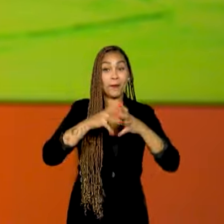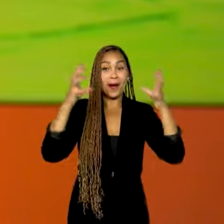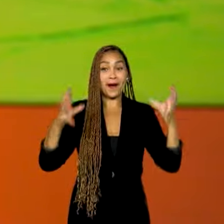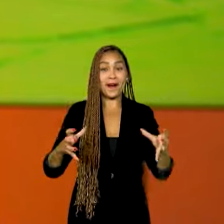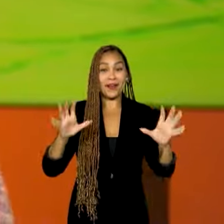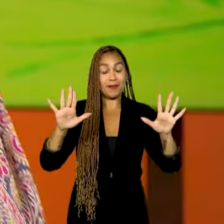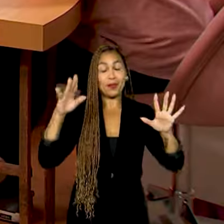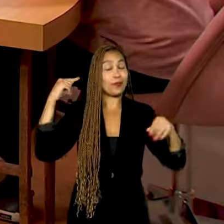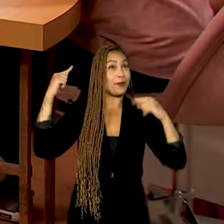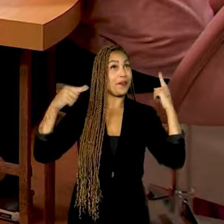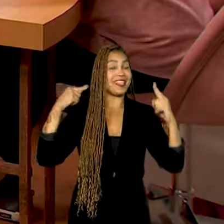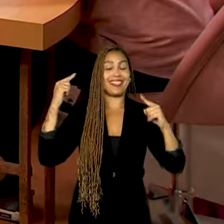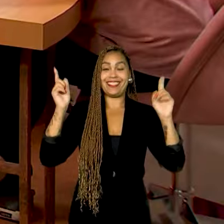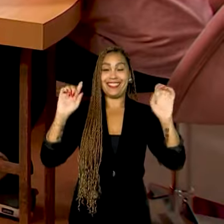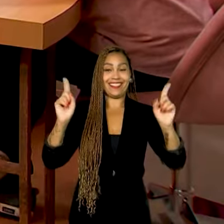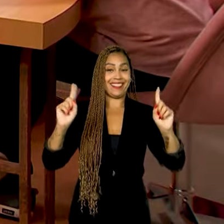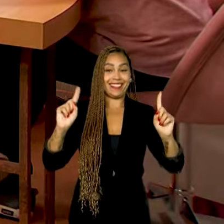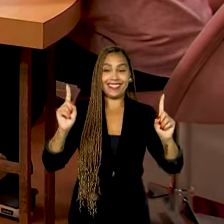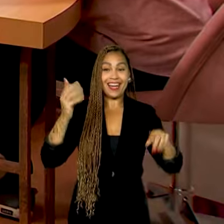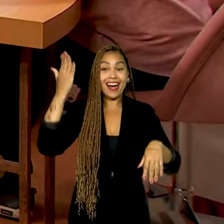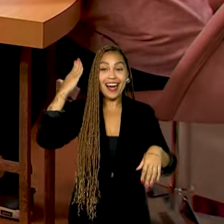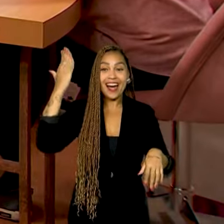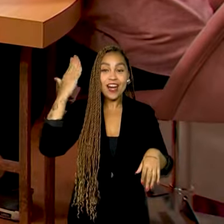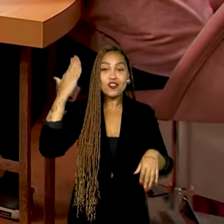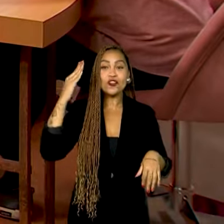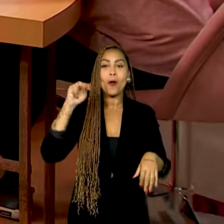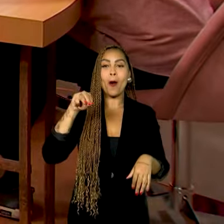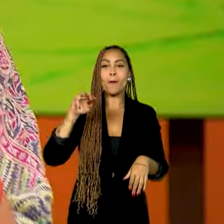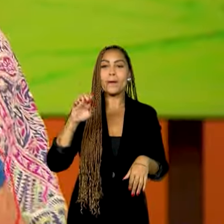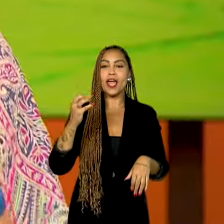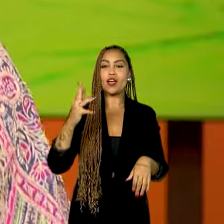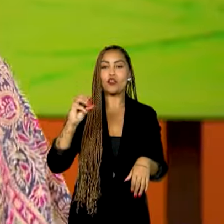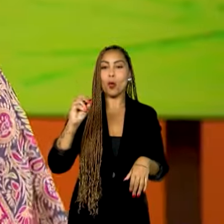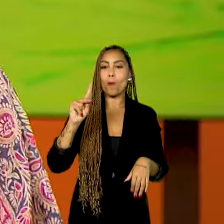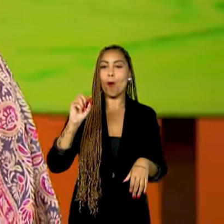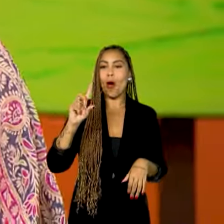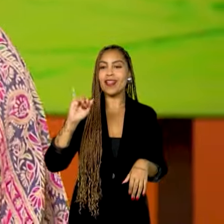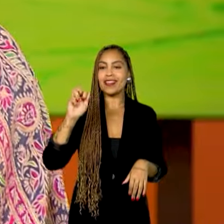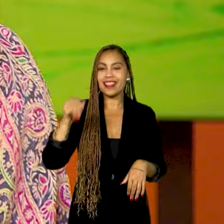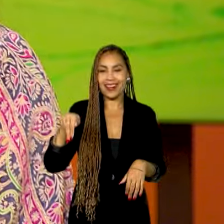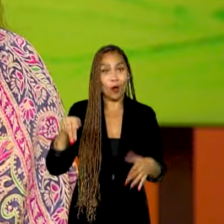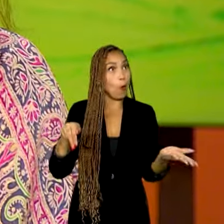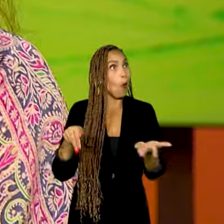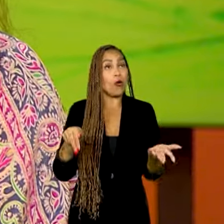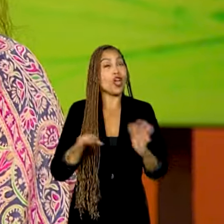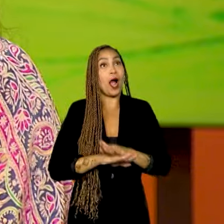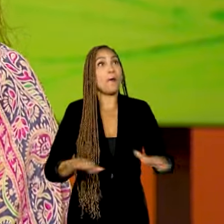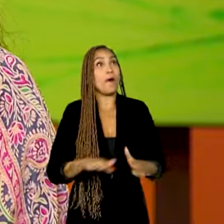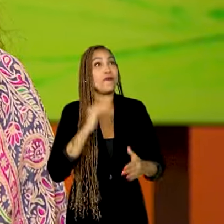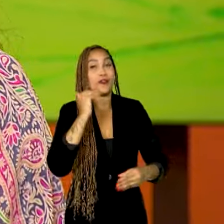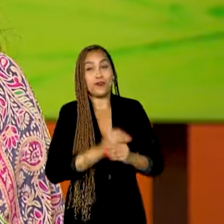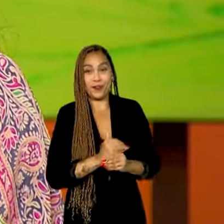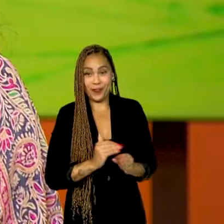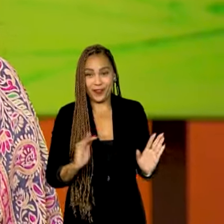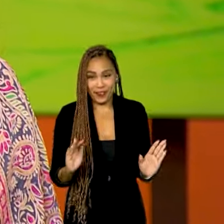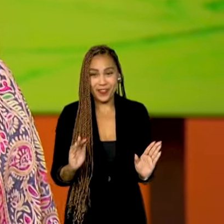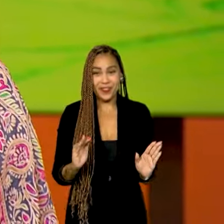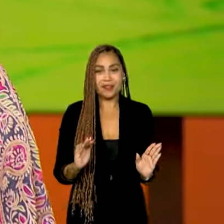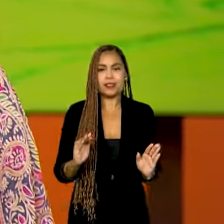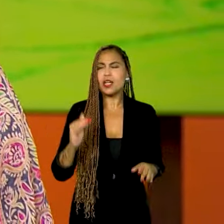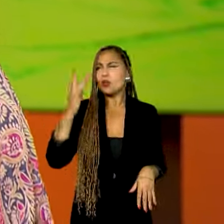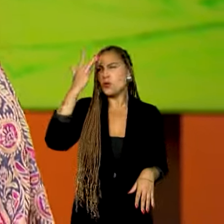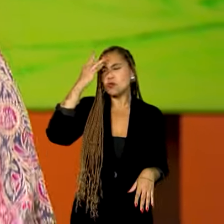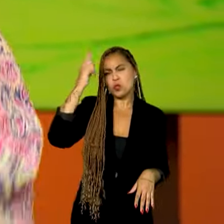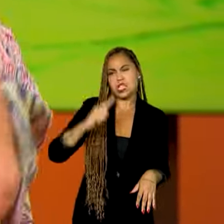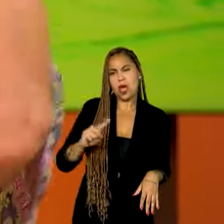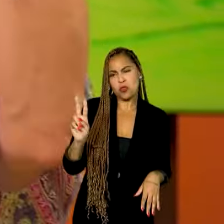Nova York. Eu tô doida. Metropolitan. O antigo Metropolitan nem existe mais. Chiquititas. E agora acho que eu não sei qual que tá o